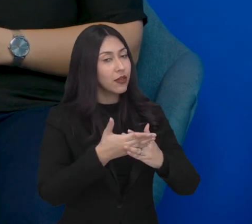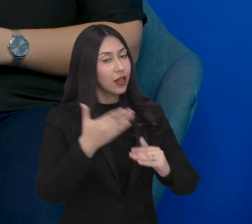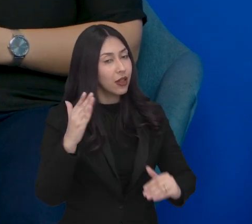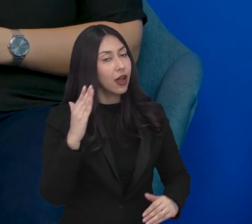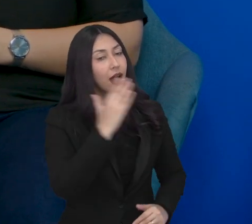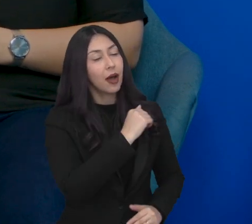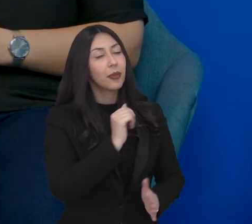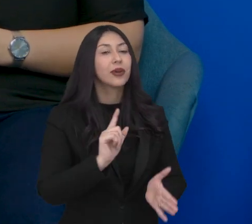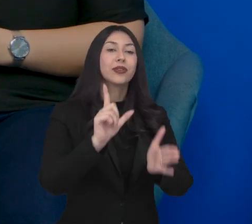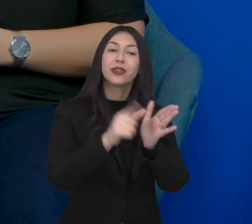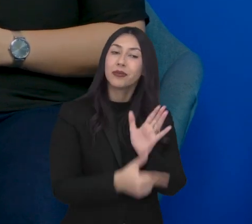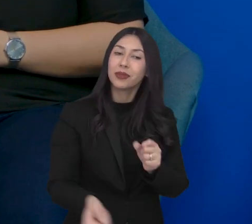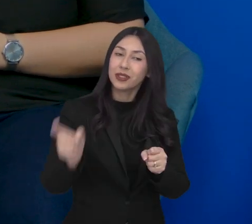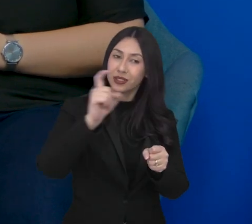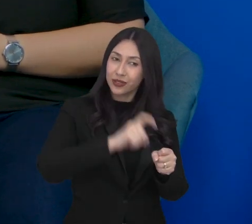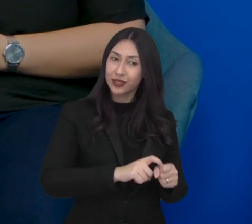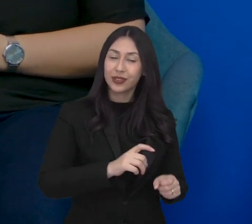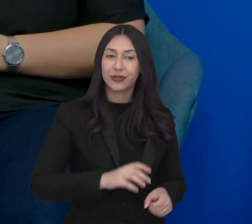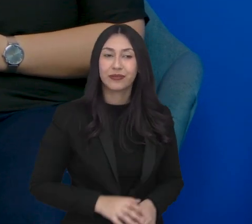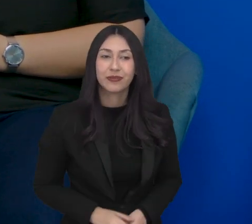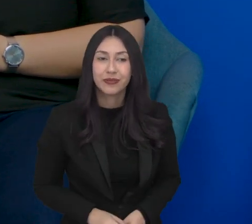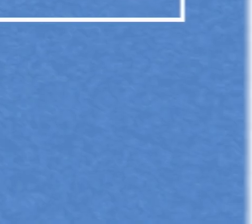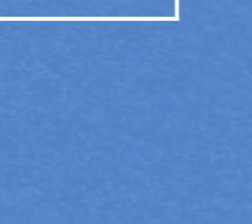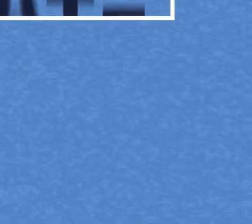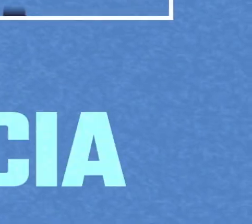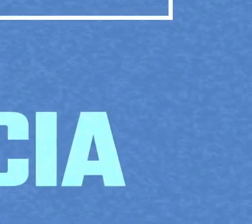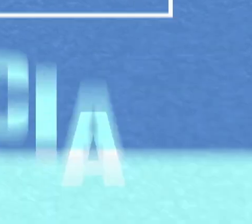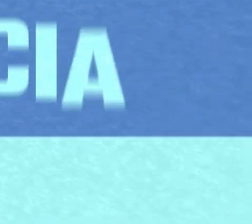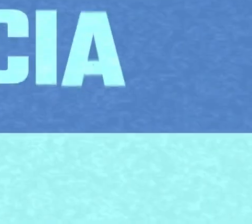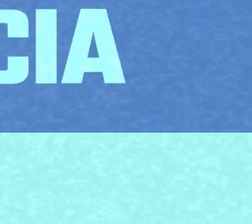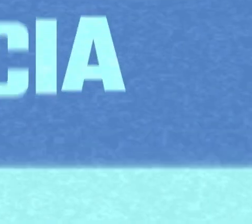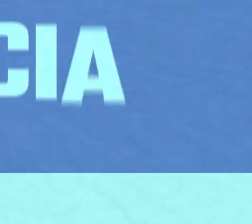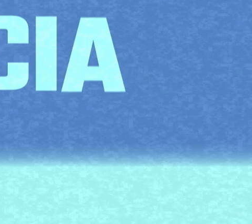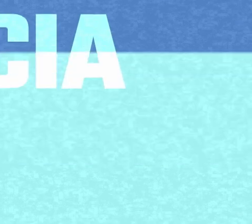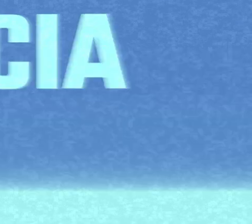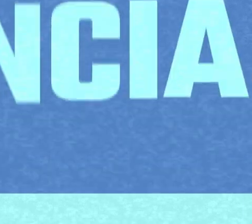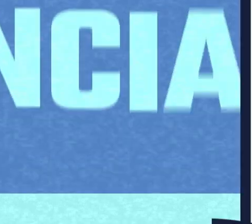rápido intervalo e a gente já volta com esse assunto, hein?